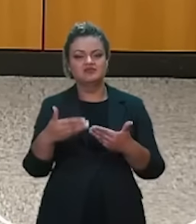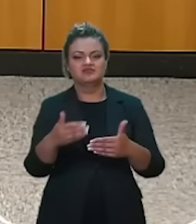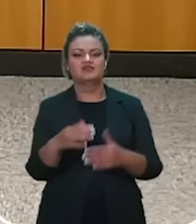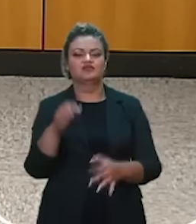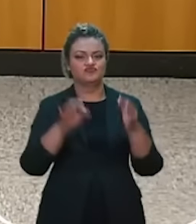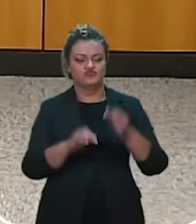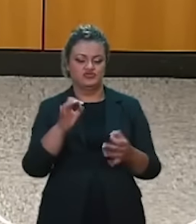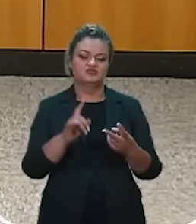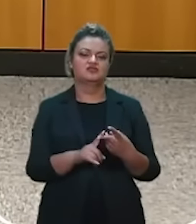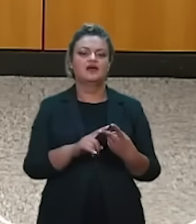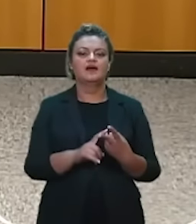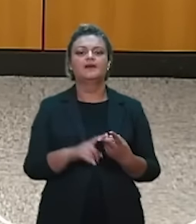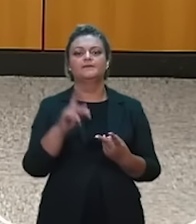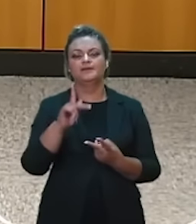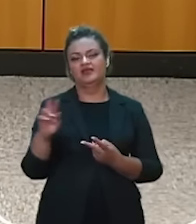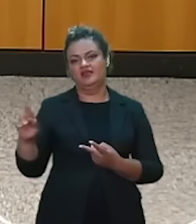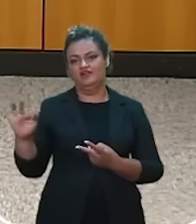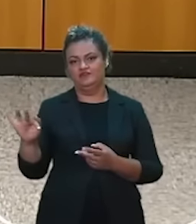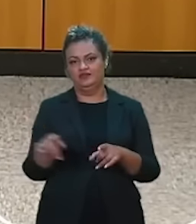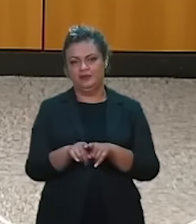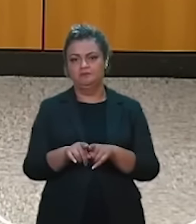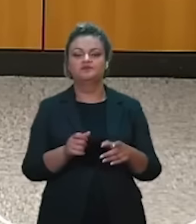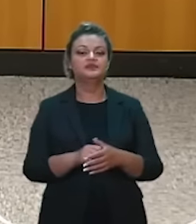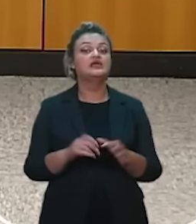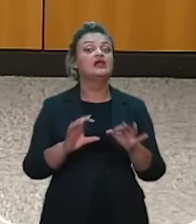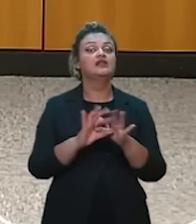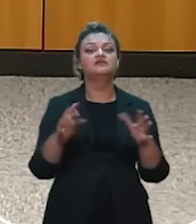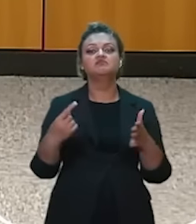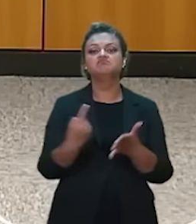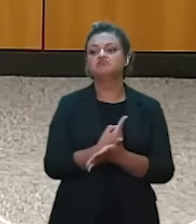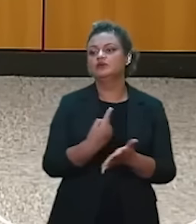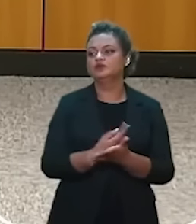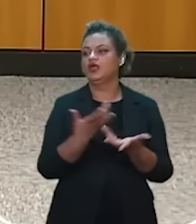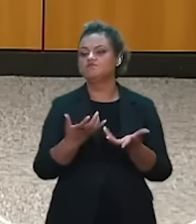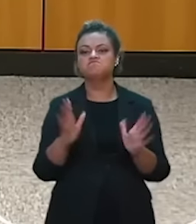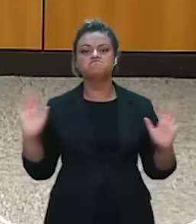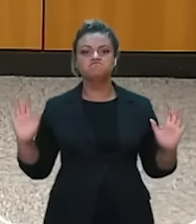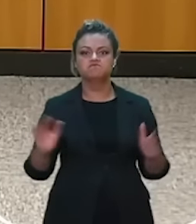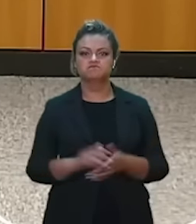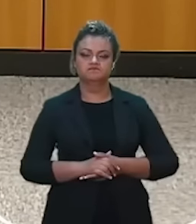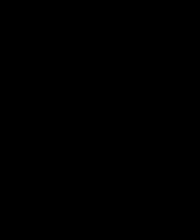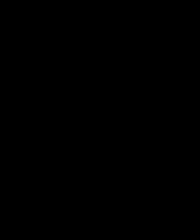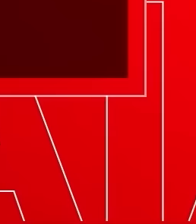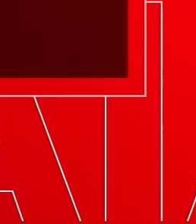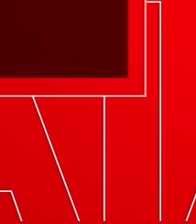acompanham a polícia federal eh coloco à disposição se houver alguma pergunta algum